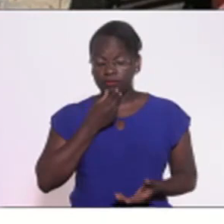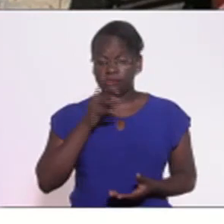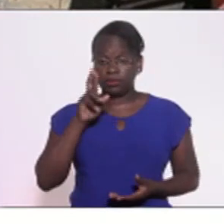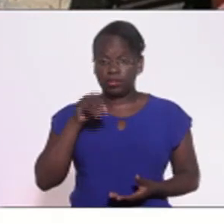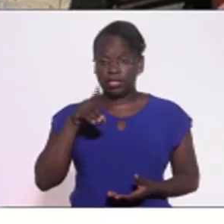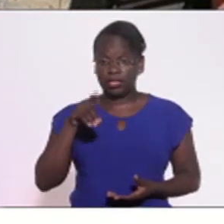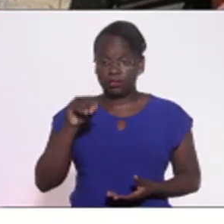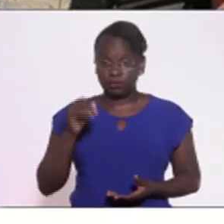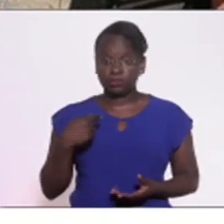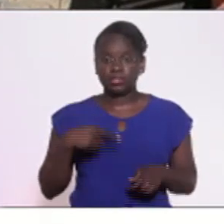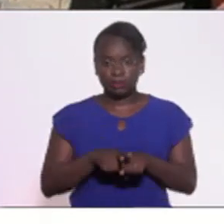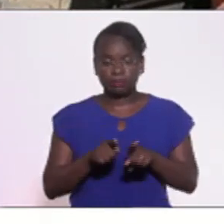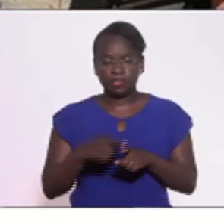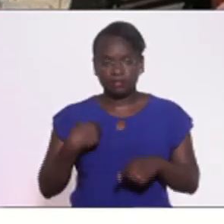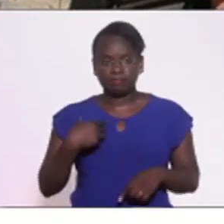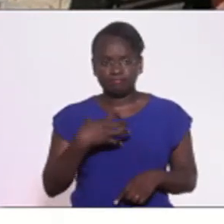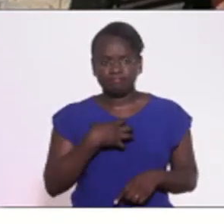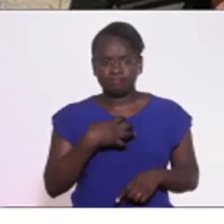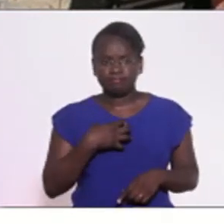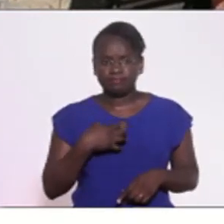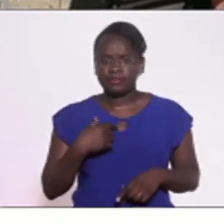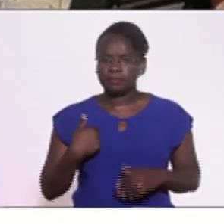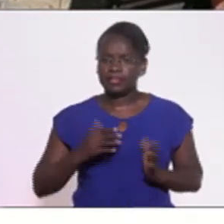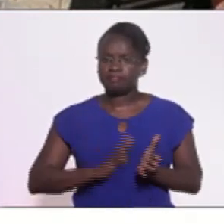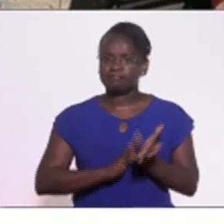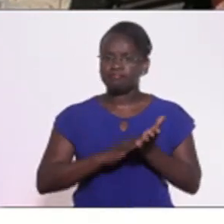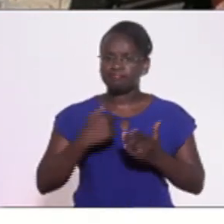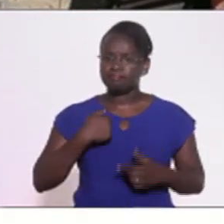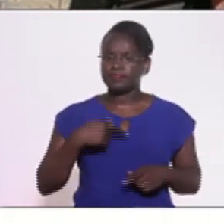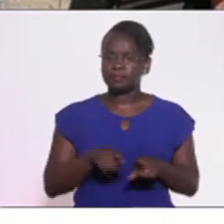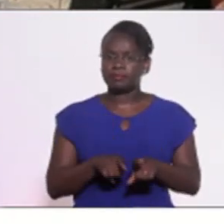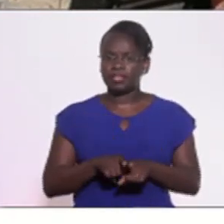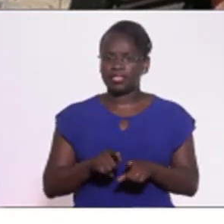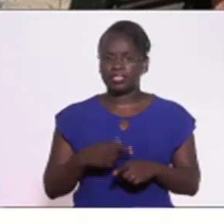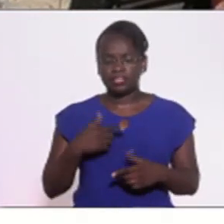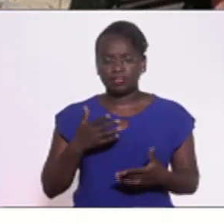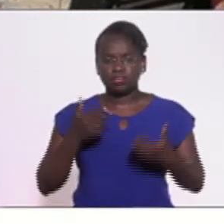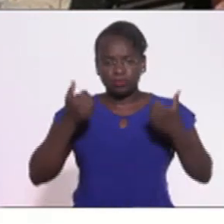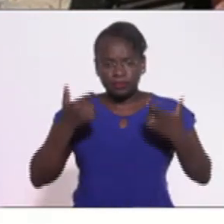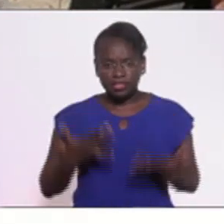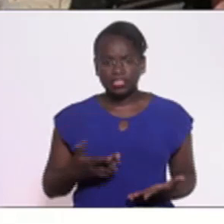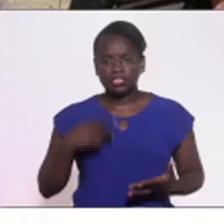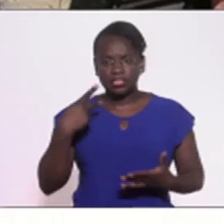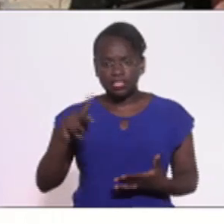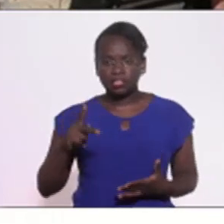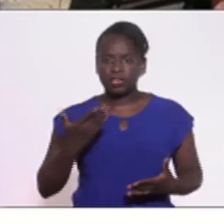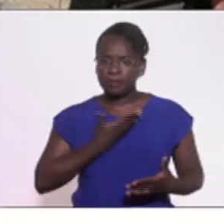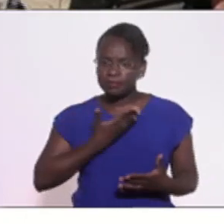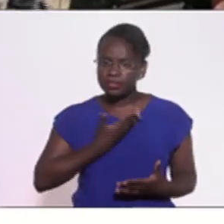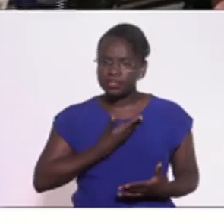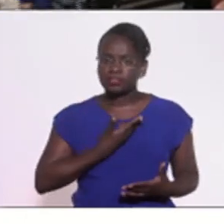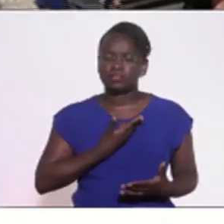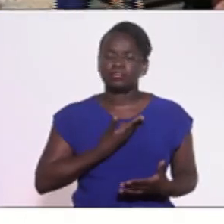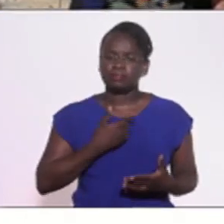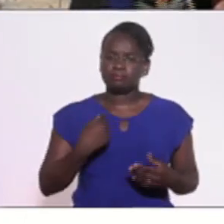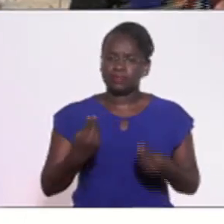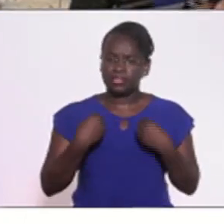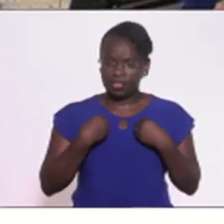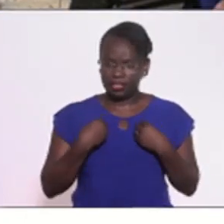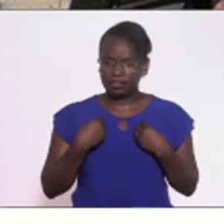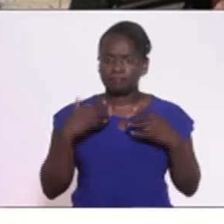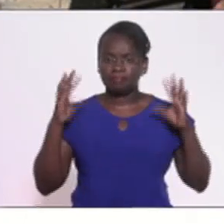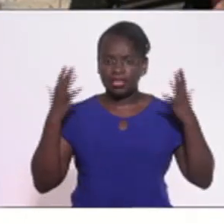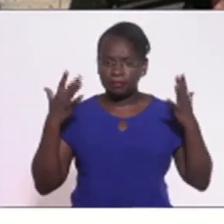dizer a você que eu também me sinto aqui homenageado com a comenda que a sua homenagem, que a sua amizade me permite.